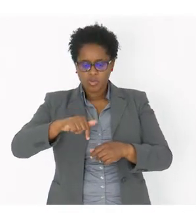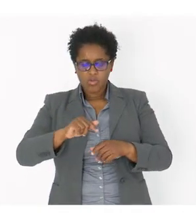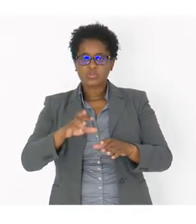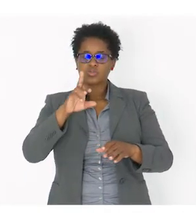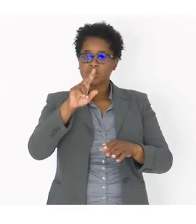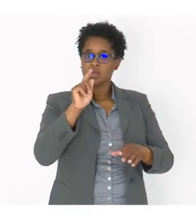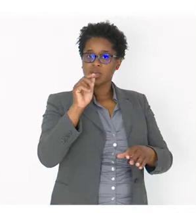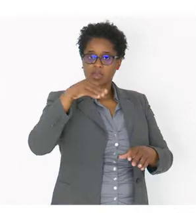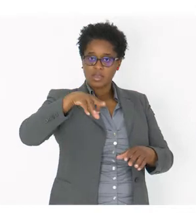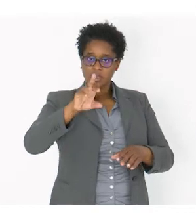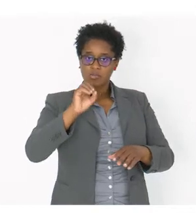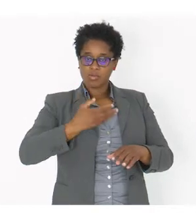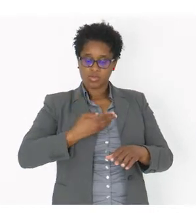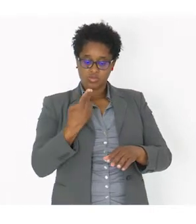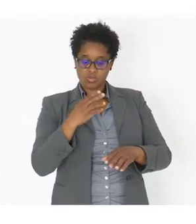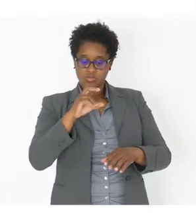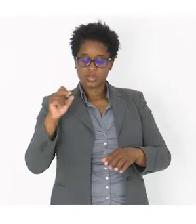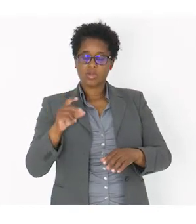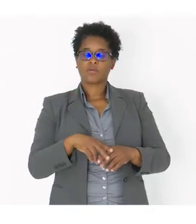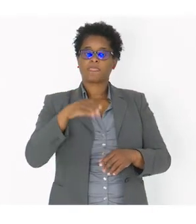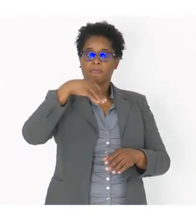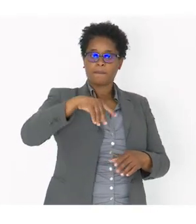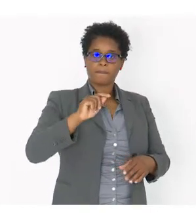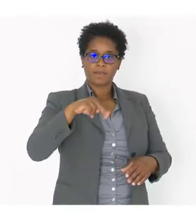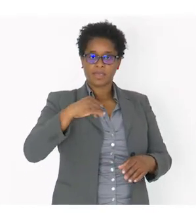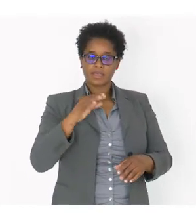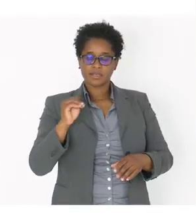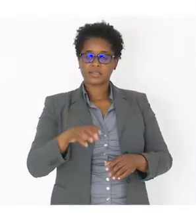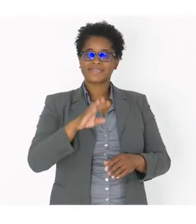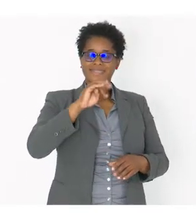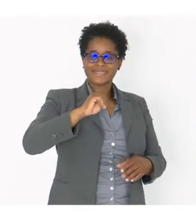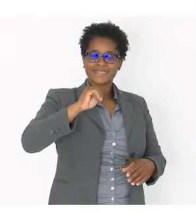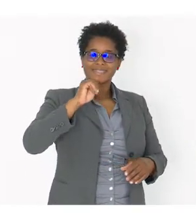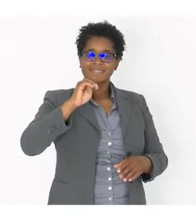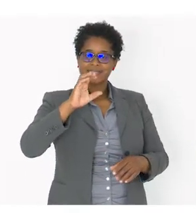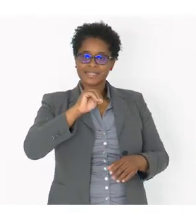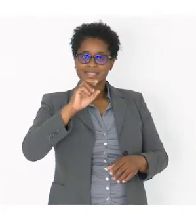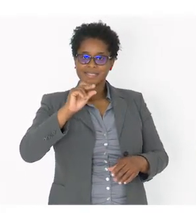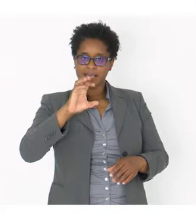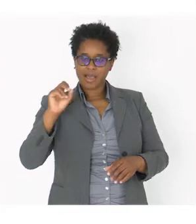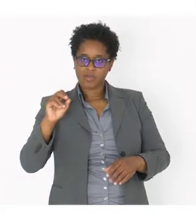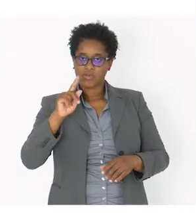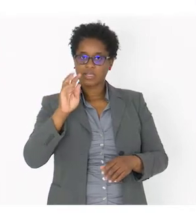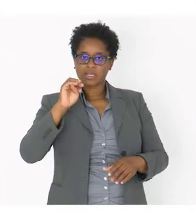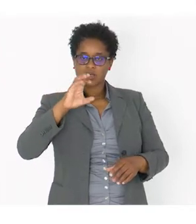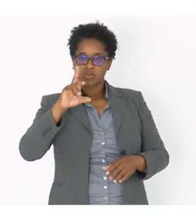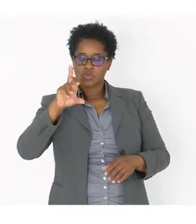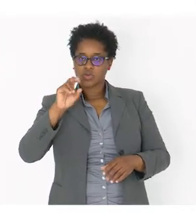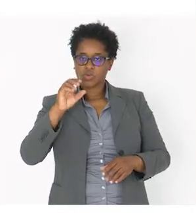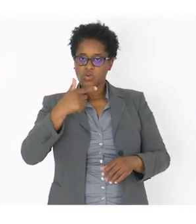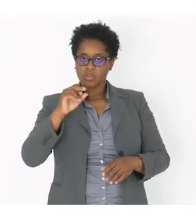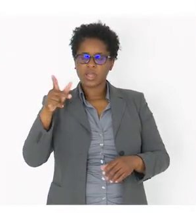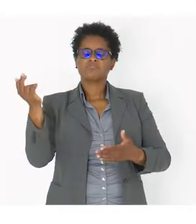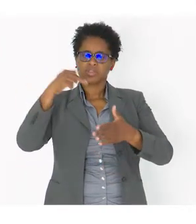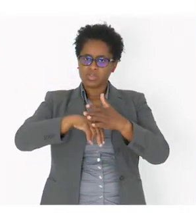reprodução. B. O pênis e o saco escrotal fazem parte dos órgãos internos